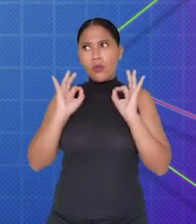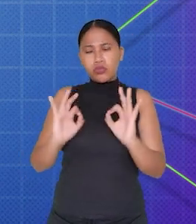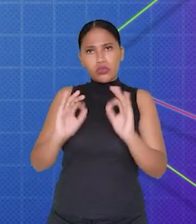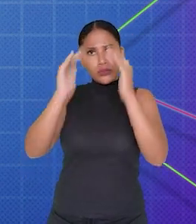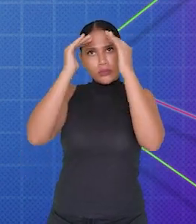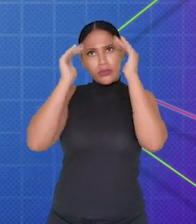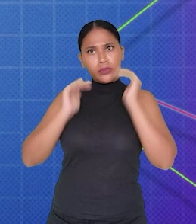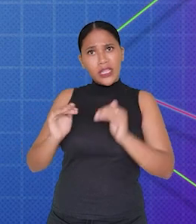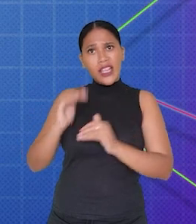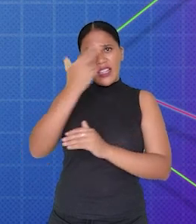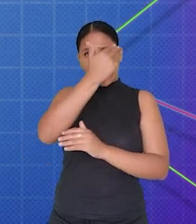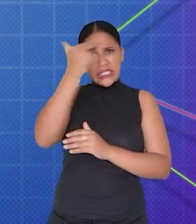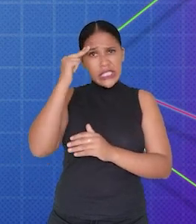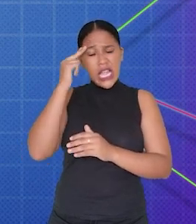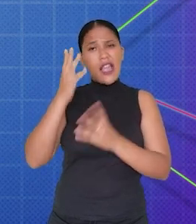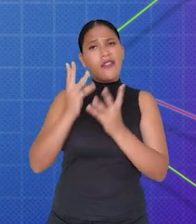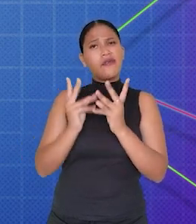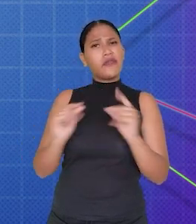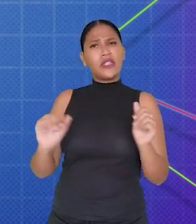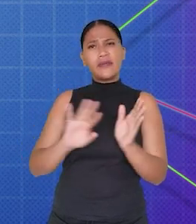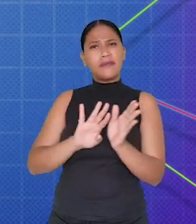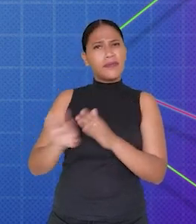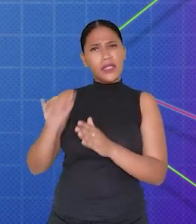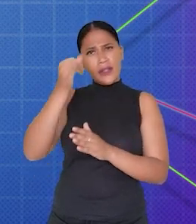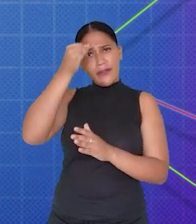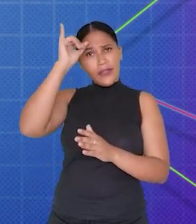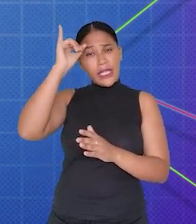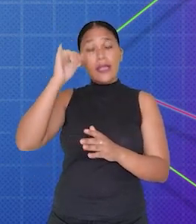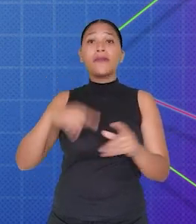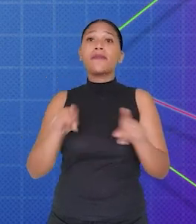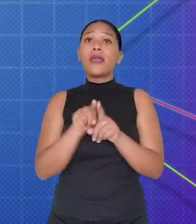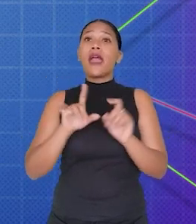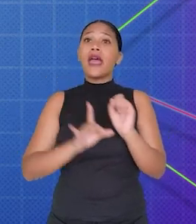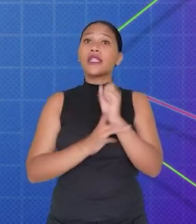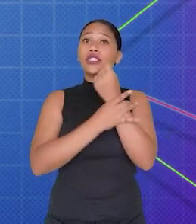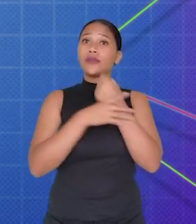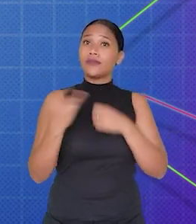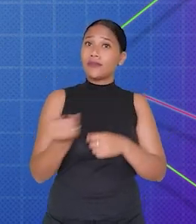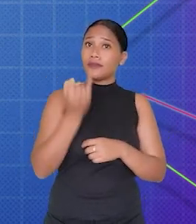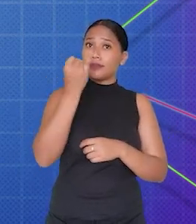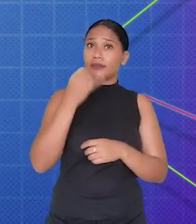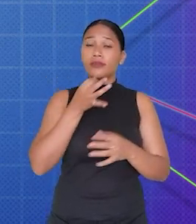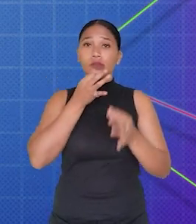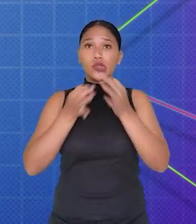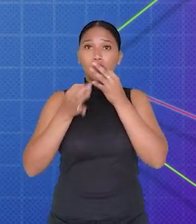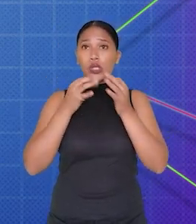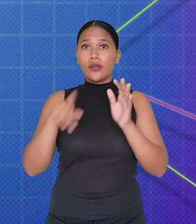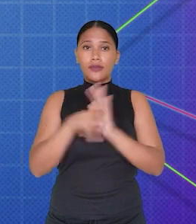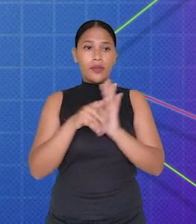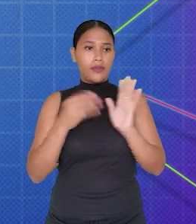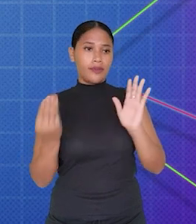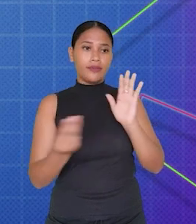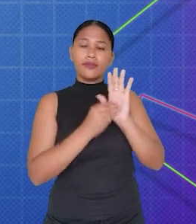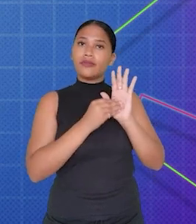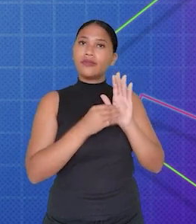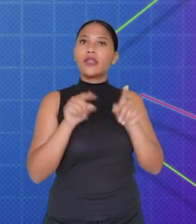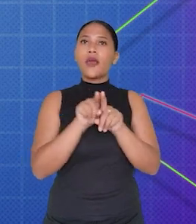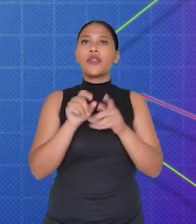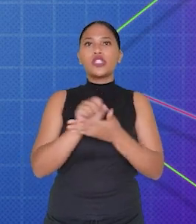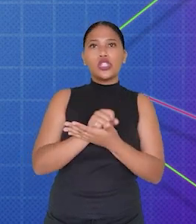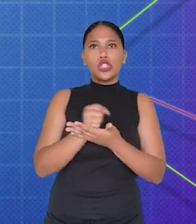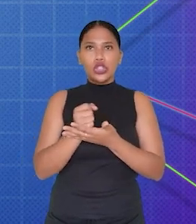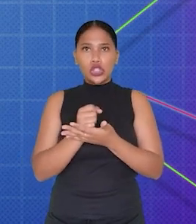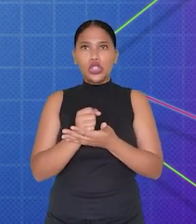precisão e evitar estereótipos e clichês. Além disso, é importante garantir que essas perspectivas sejam integradas na narrativa e